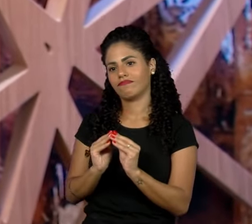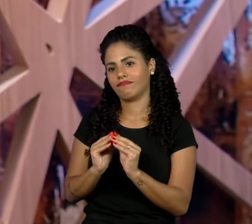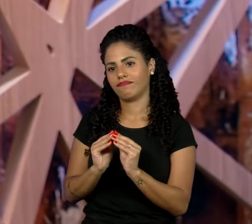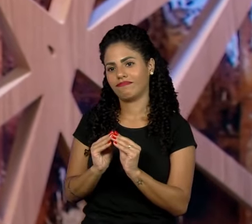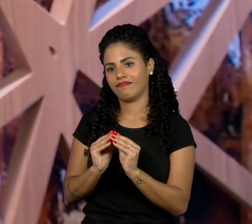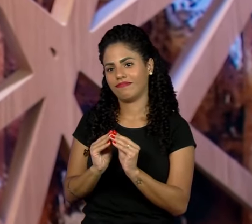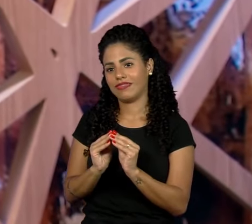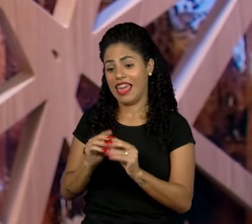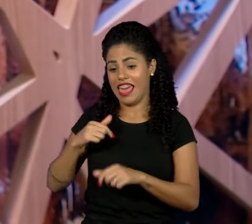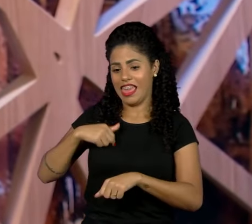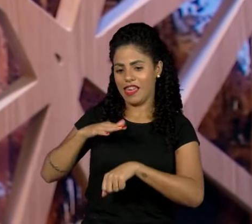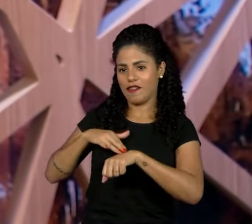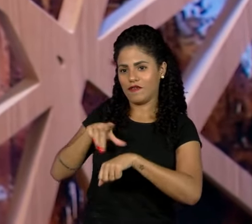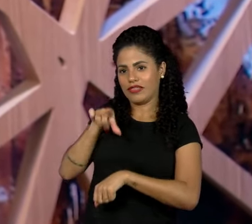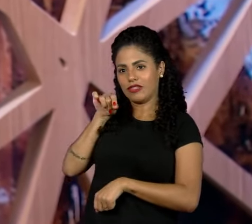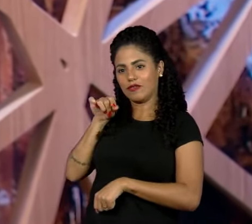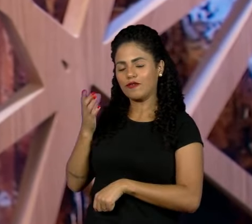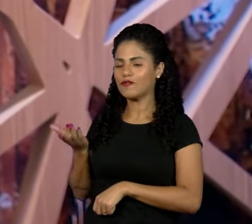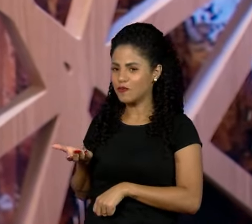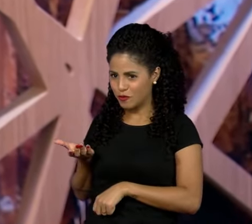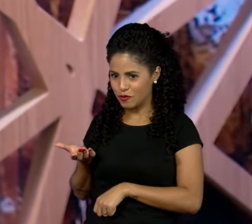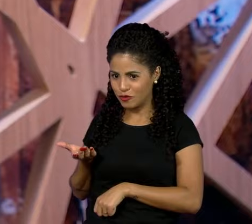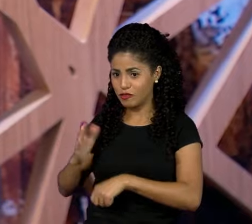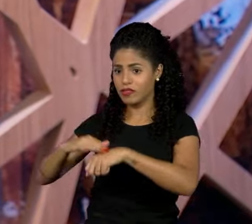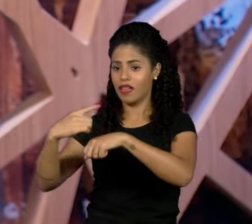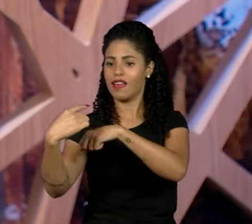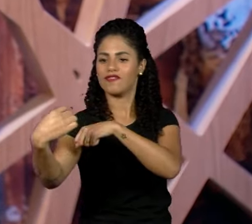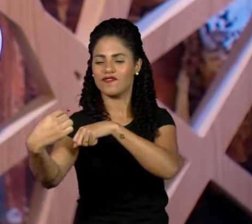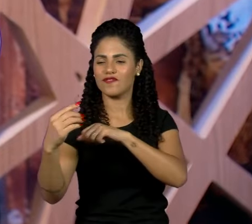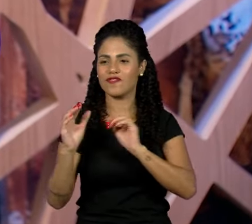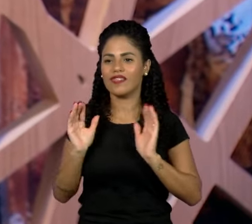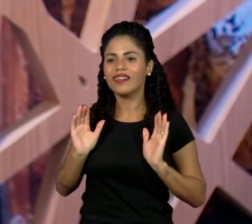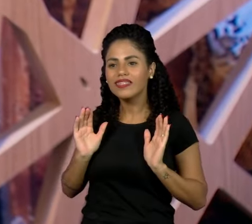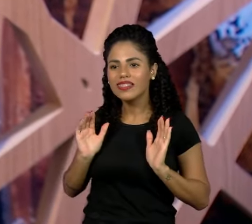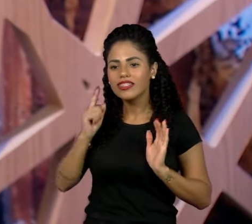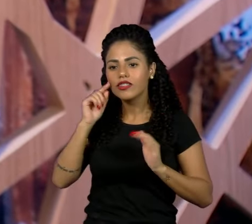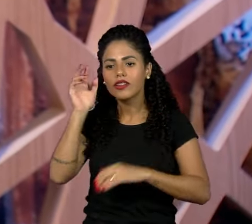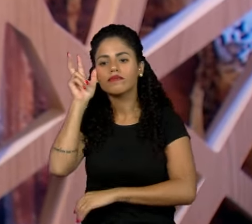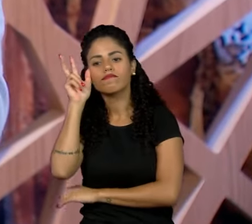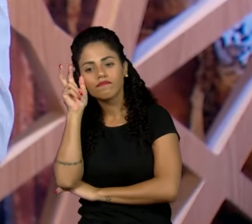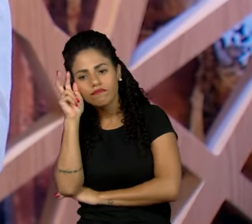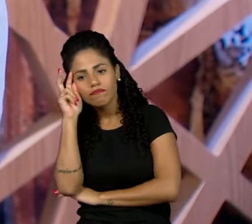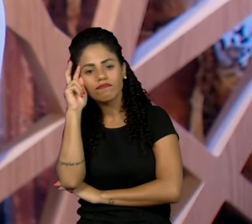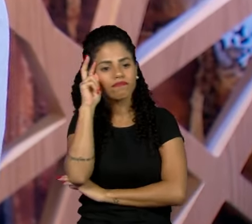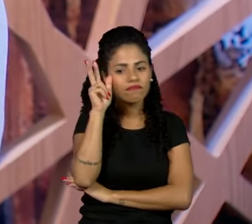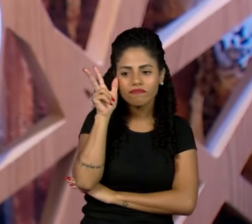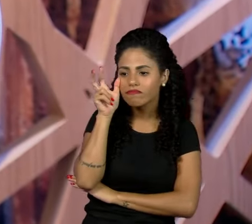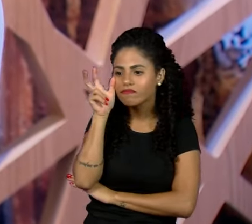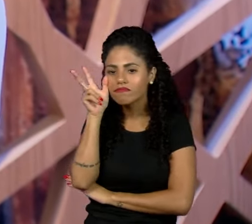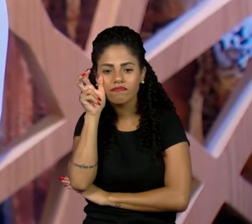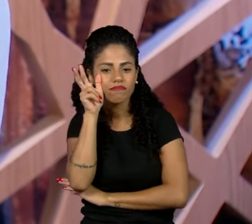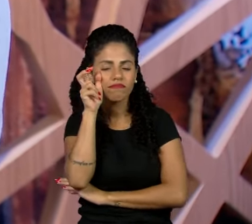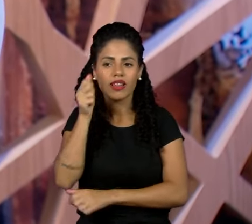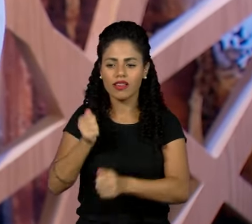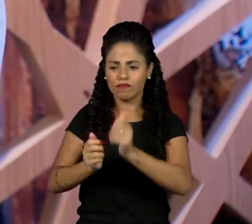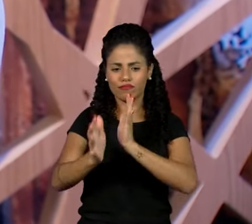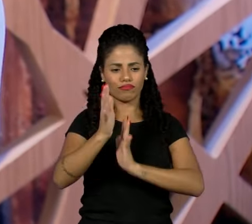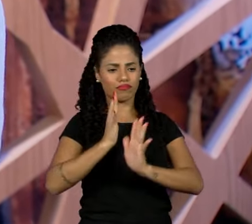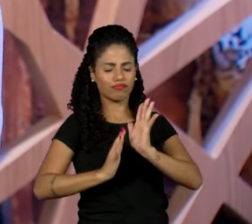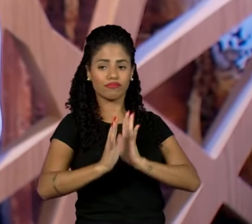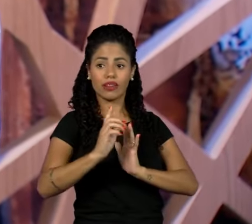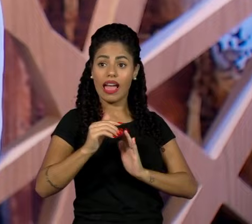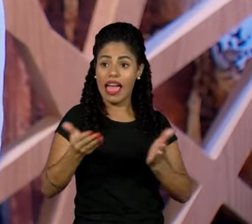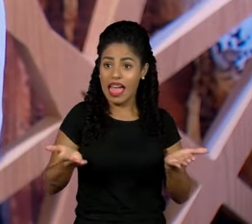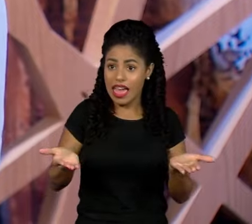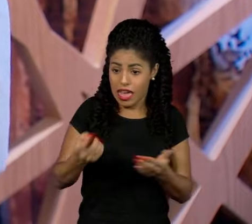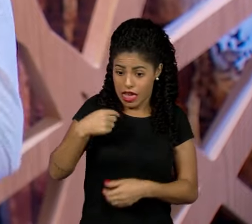né? A escuta não se confunde com ouvir, né? A escuta é uma decisão política. Quando eu cheguei aqui